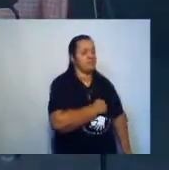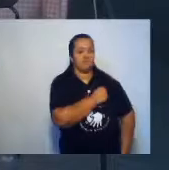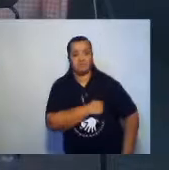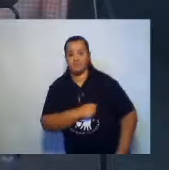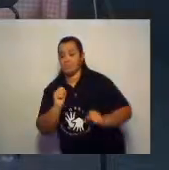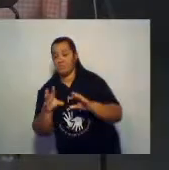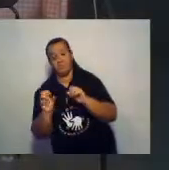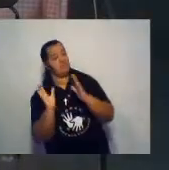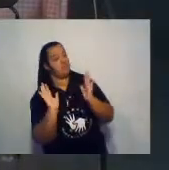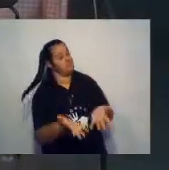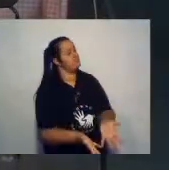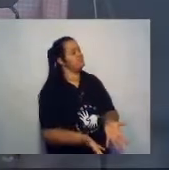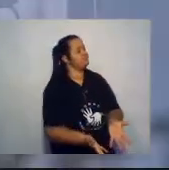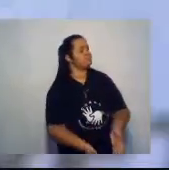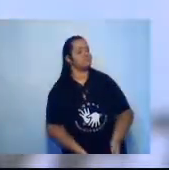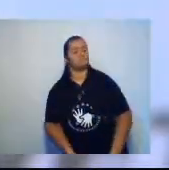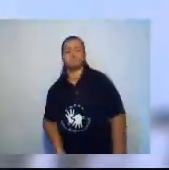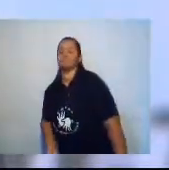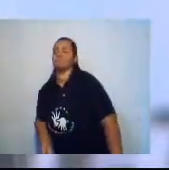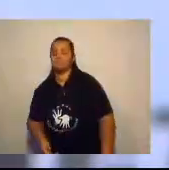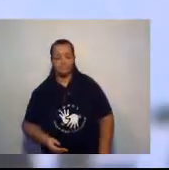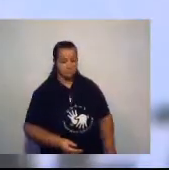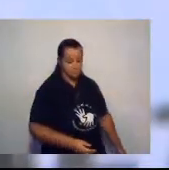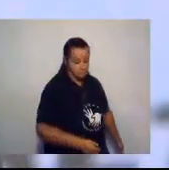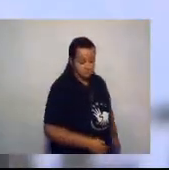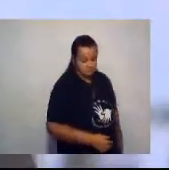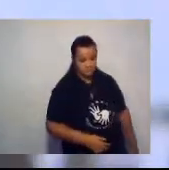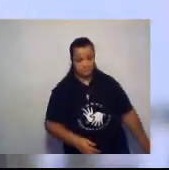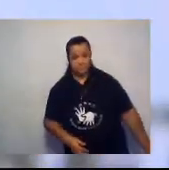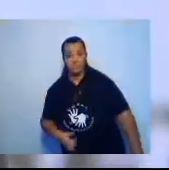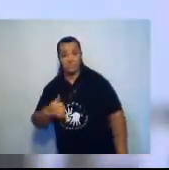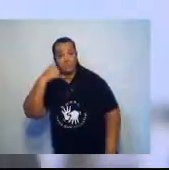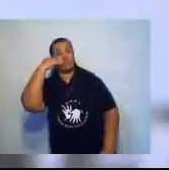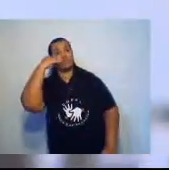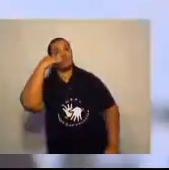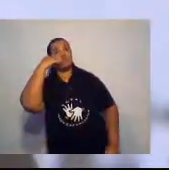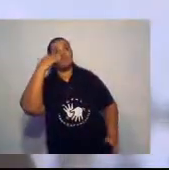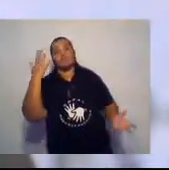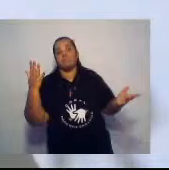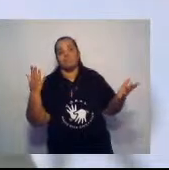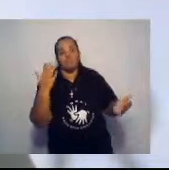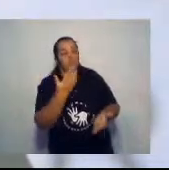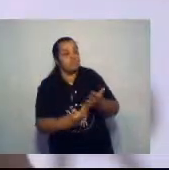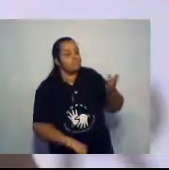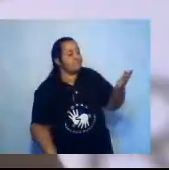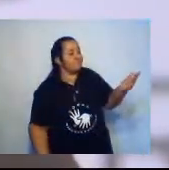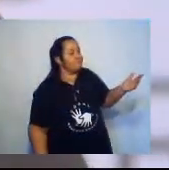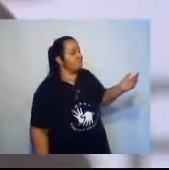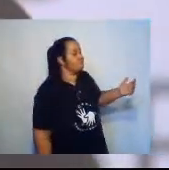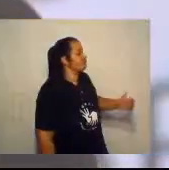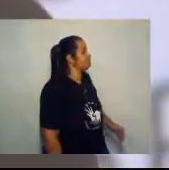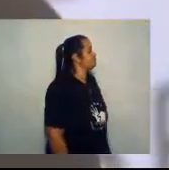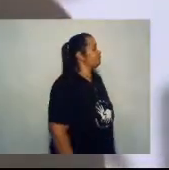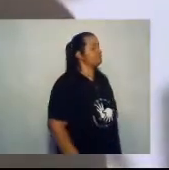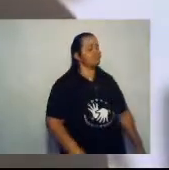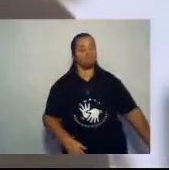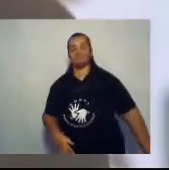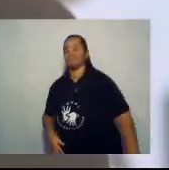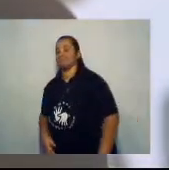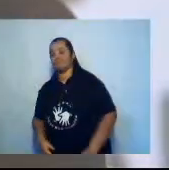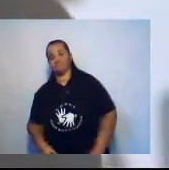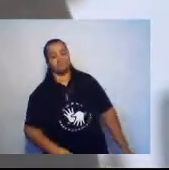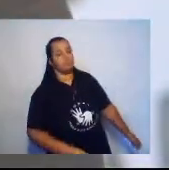minha saudade já tinha tomado um rumo na vida, mas desandou com a sua ligação